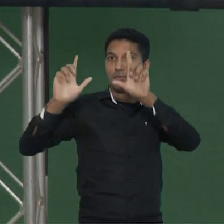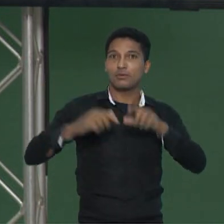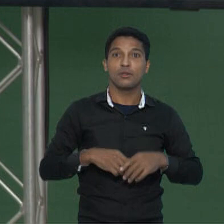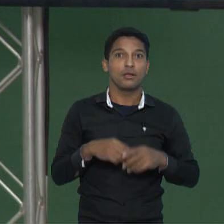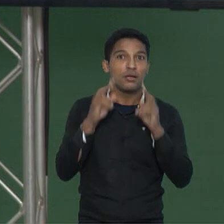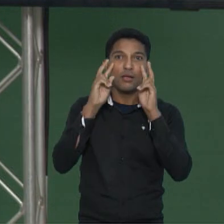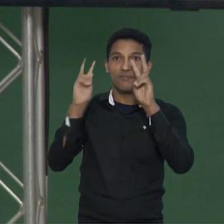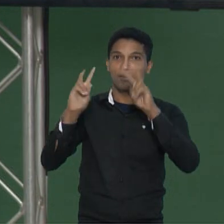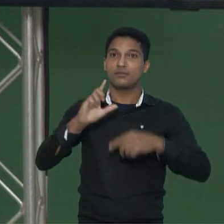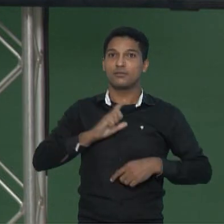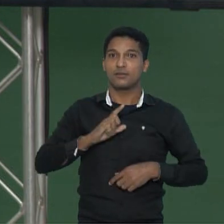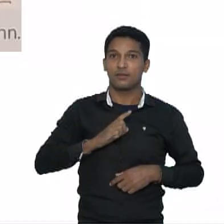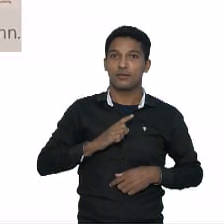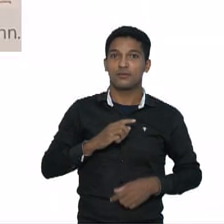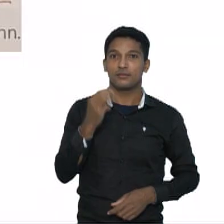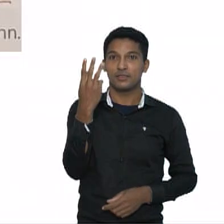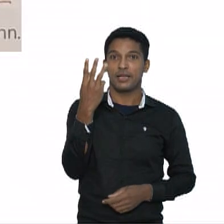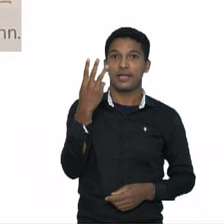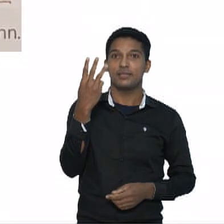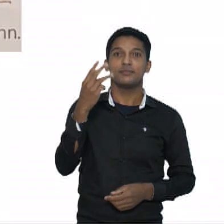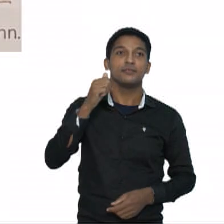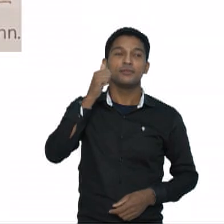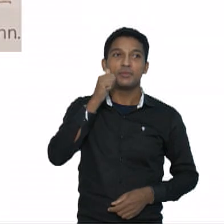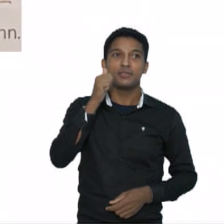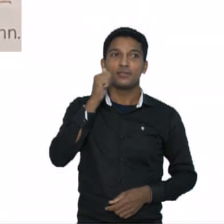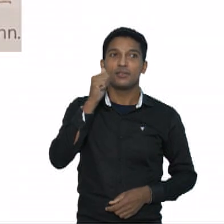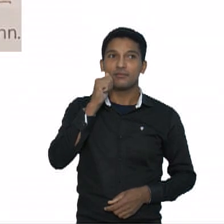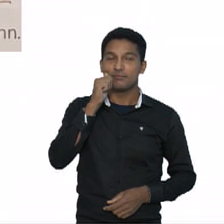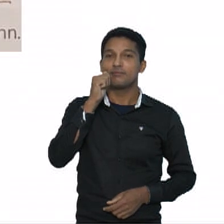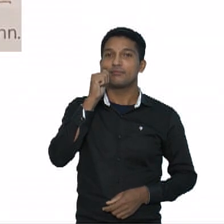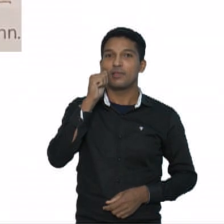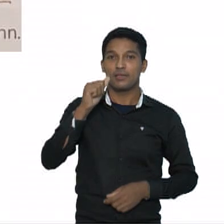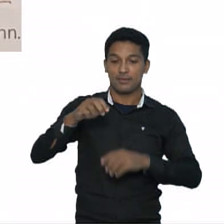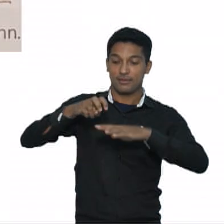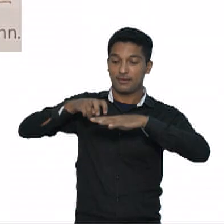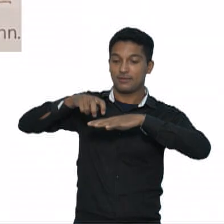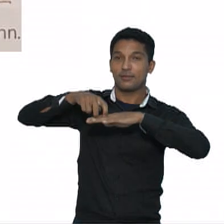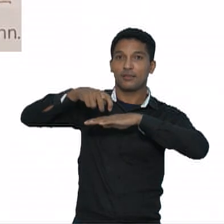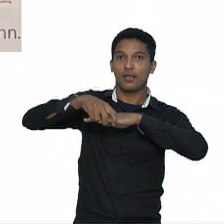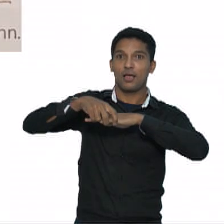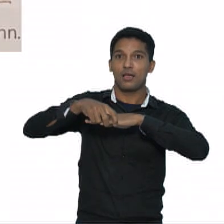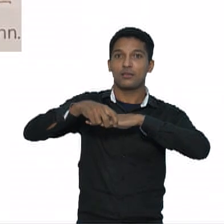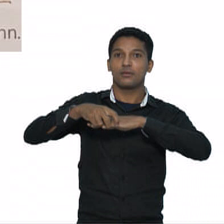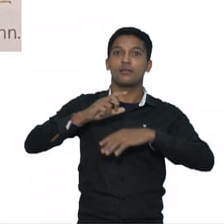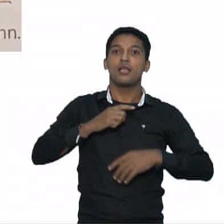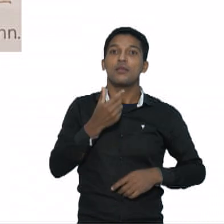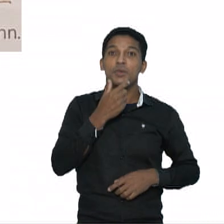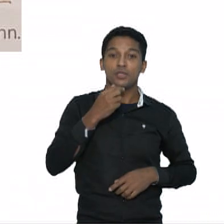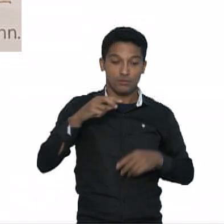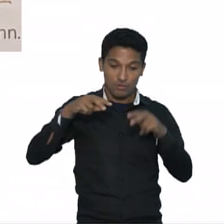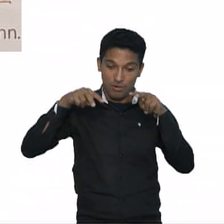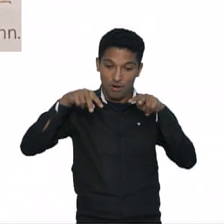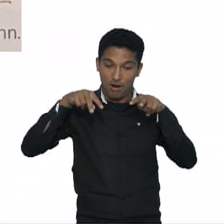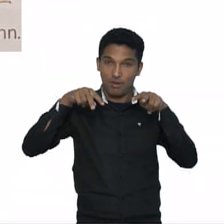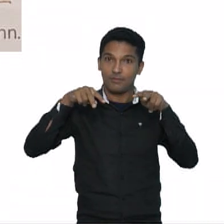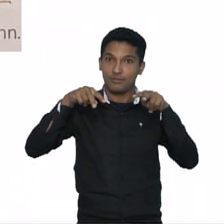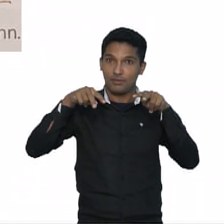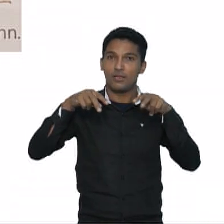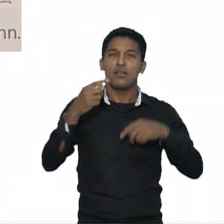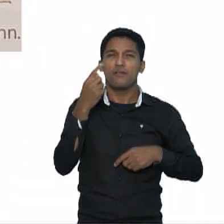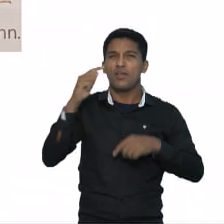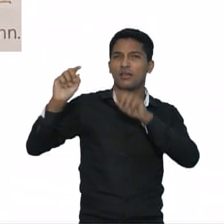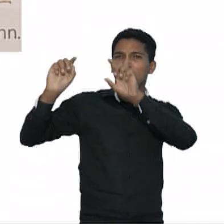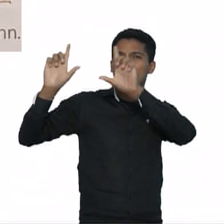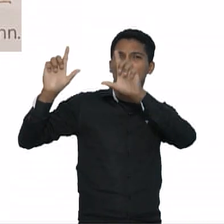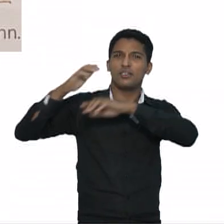3 menininhas em uma escada. Um menininho olhando para essas meninas. Olha o cachorrinho lá na